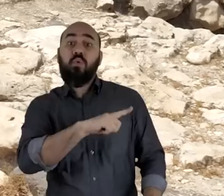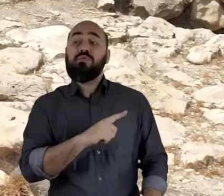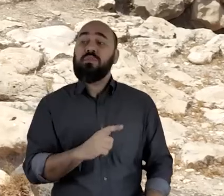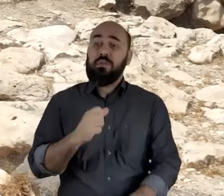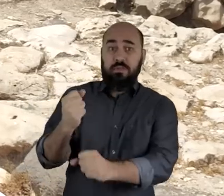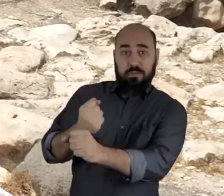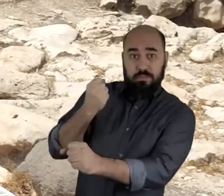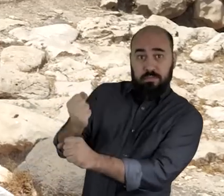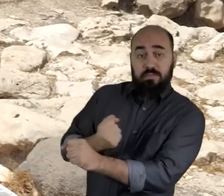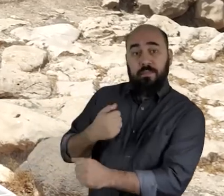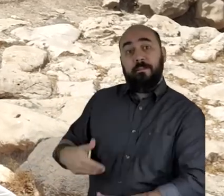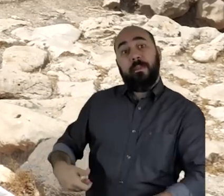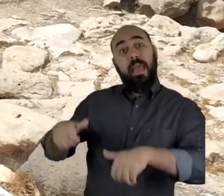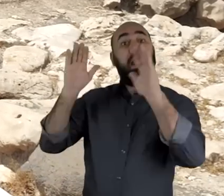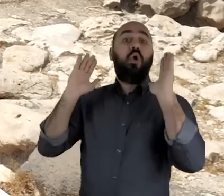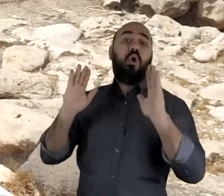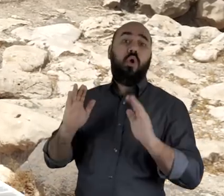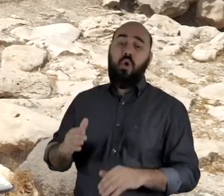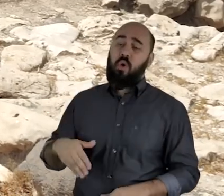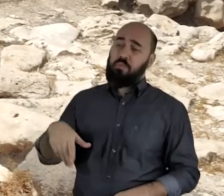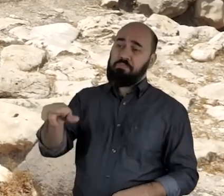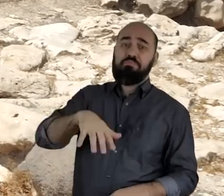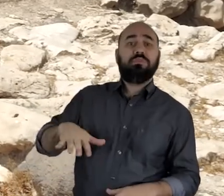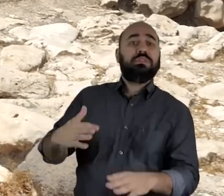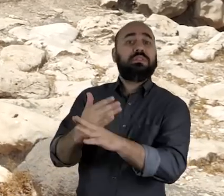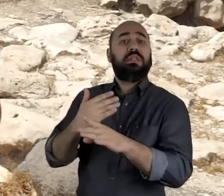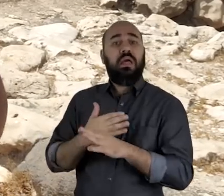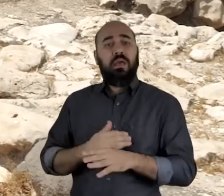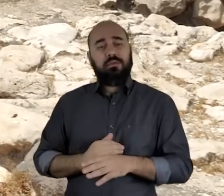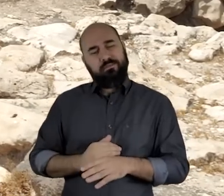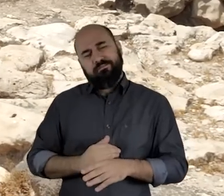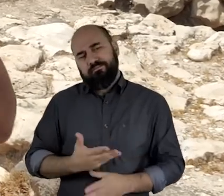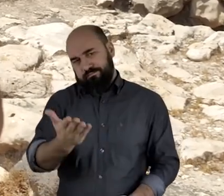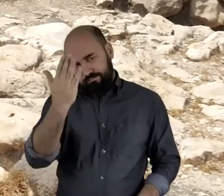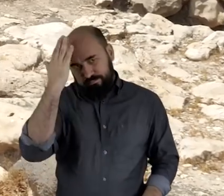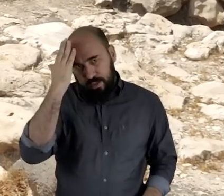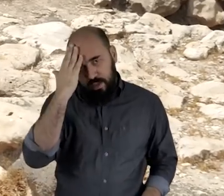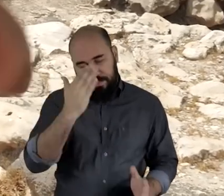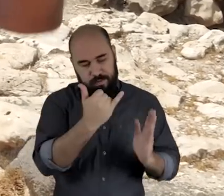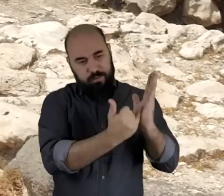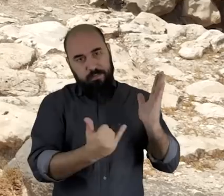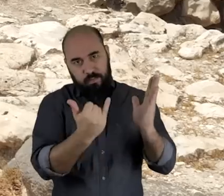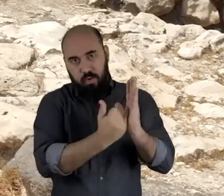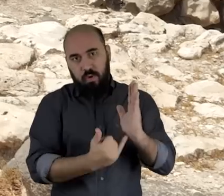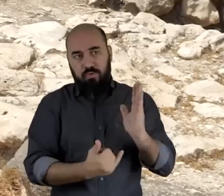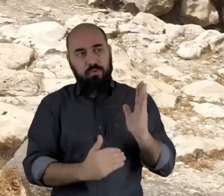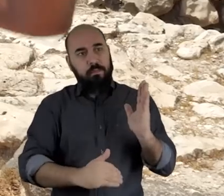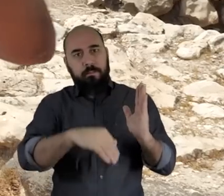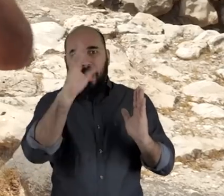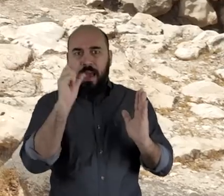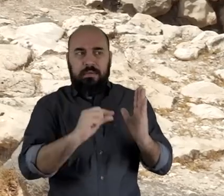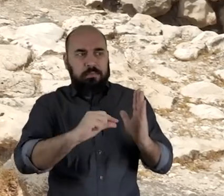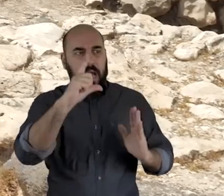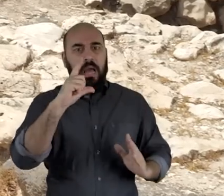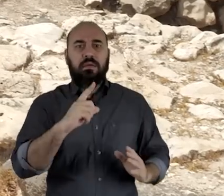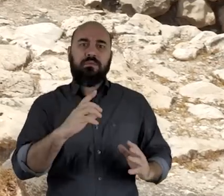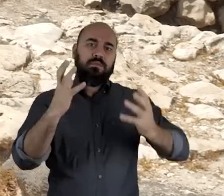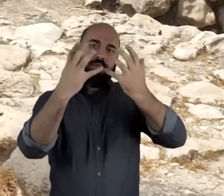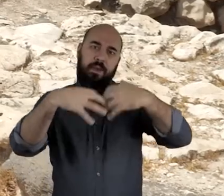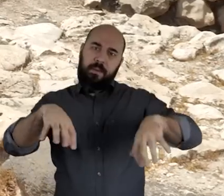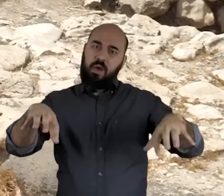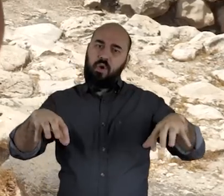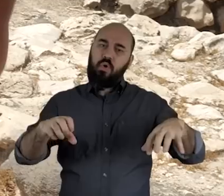E evidentemente que esse problema dos impostos é que vai acabar culminando na divisão do reino entre o reino de Israel no norte e o reino de